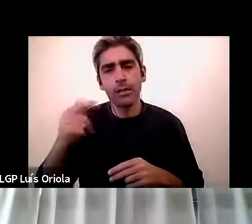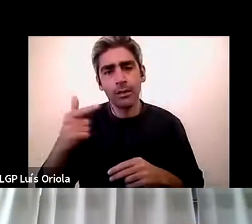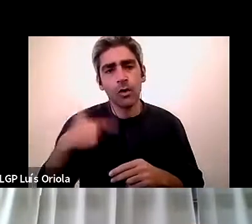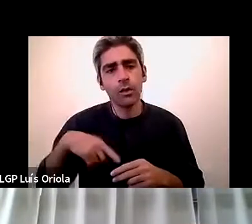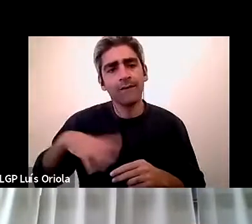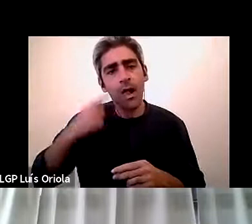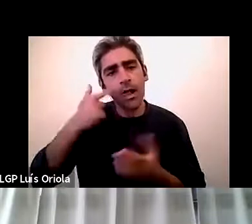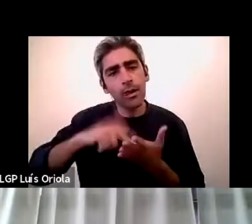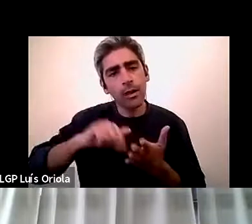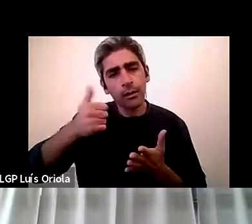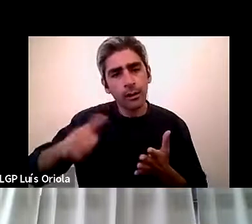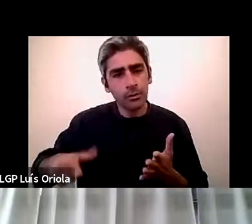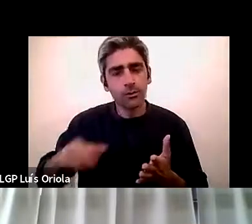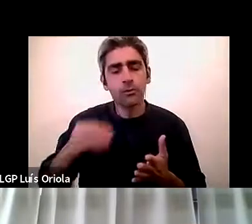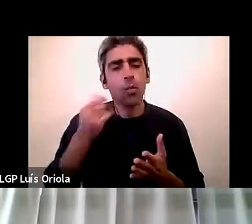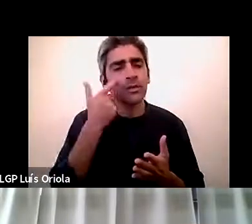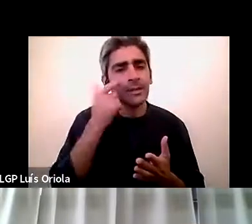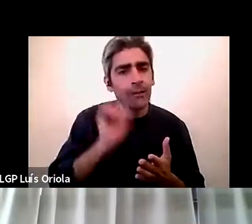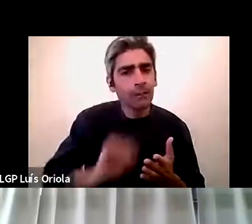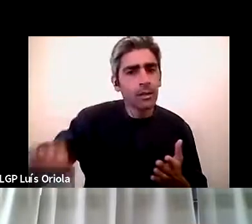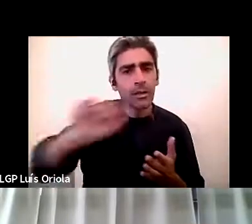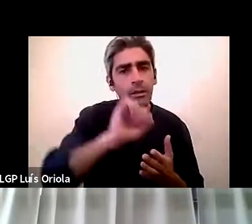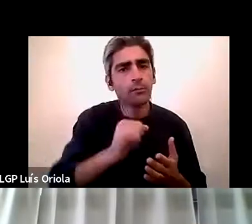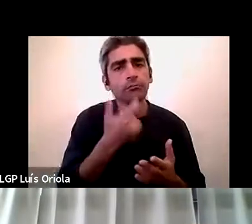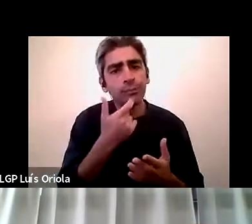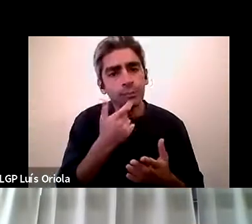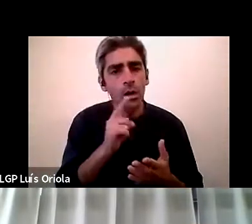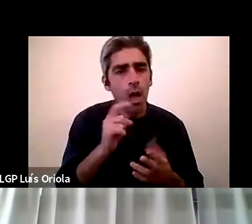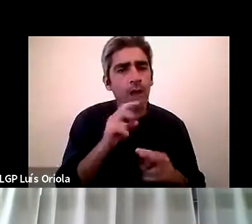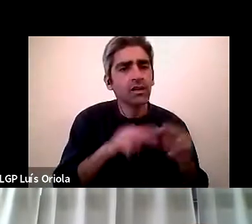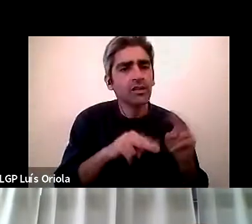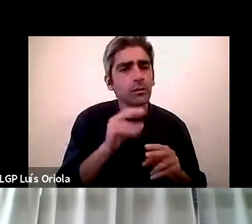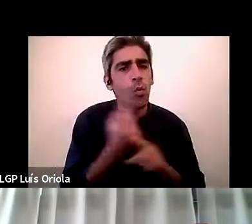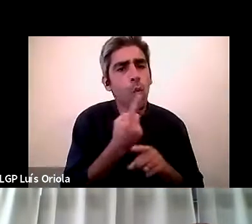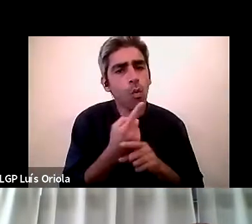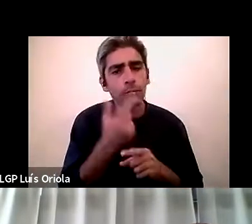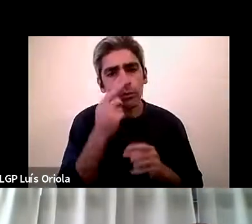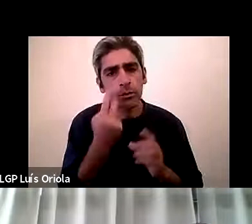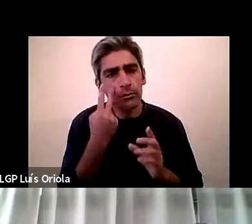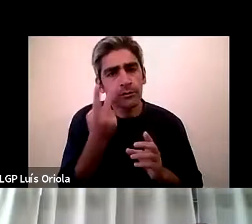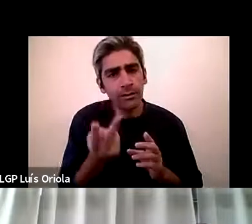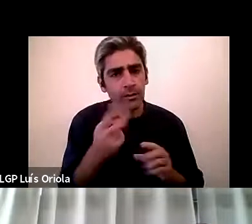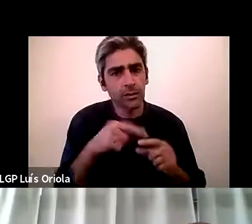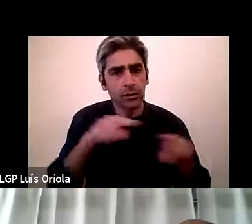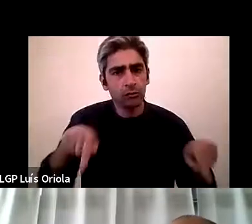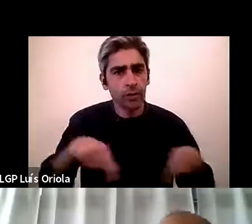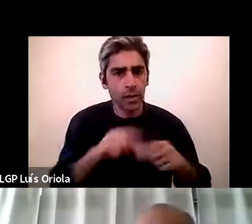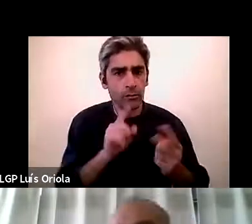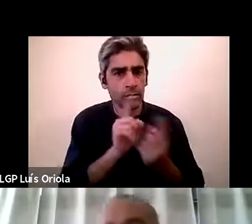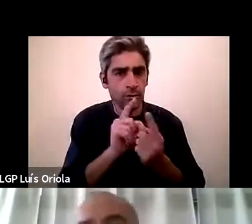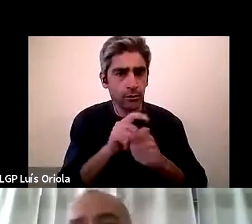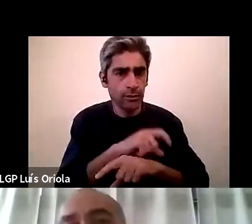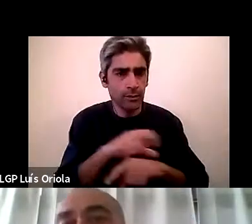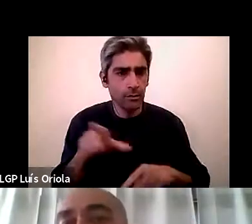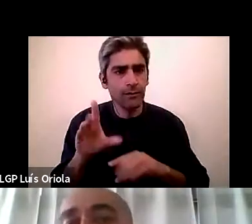testar os conhecimentos de literacia fiscal das pessoas que visitavam as repartições, e enquanto estavam à espera estavam